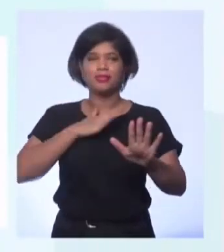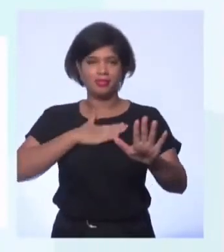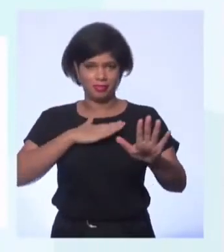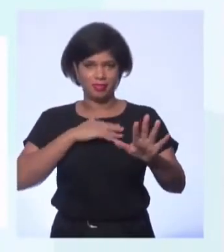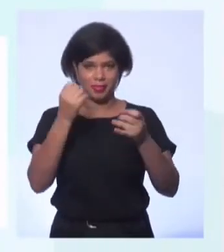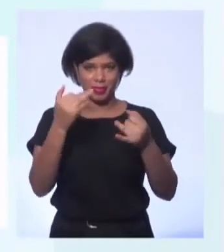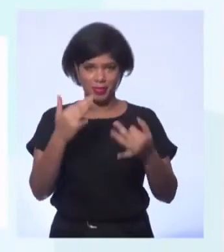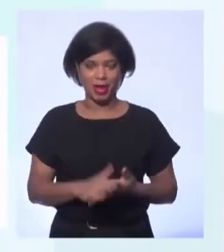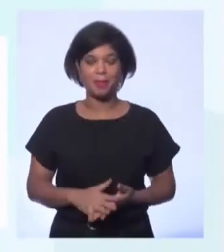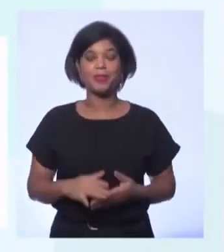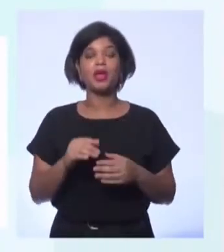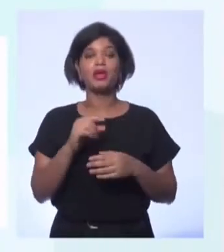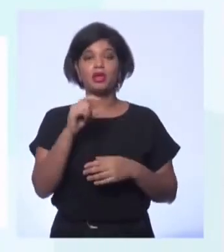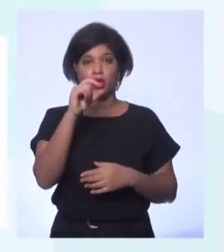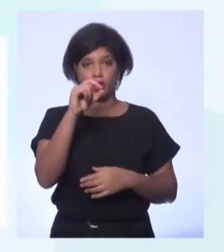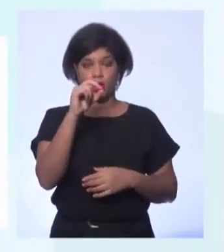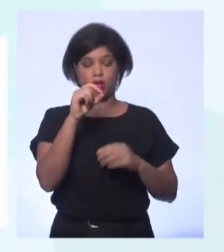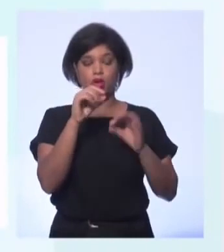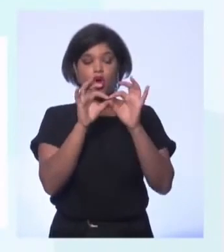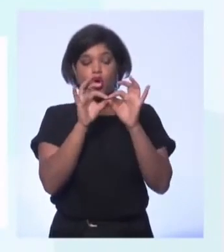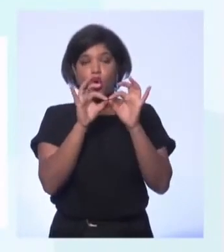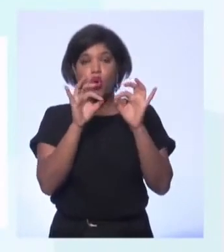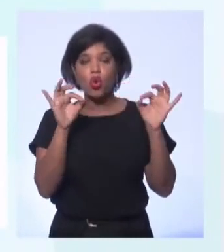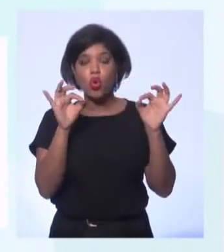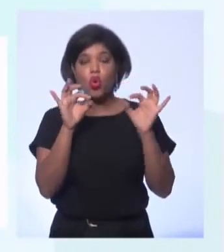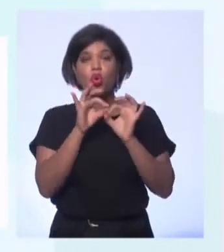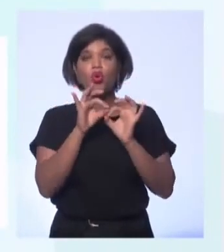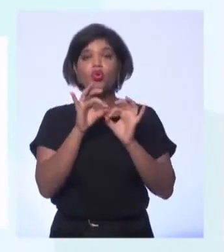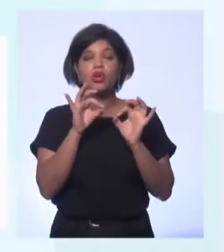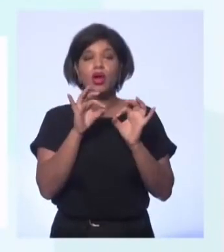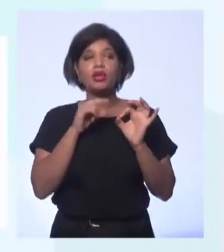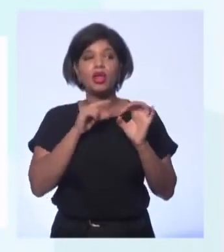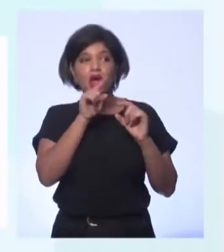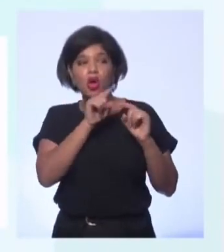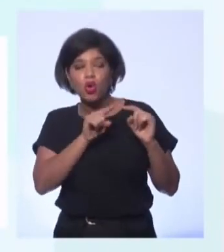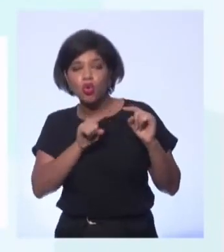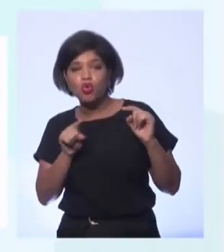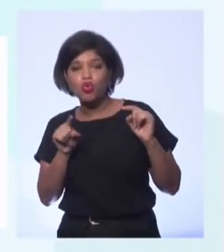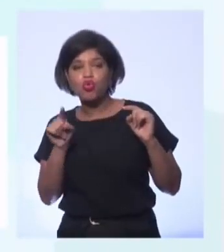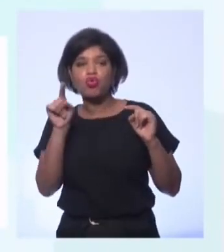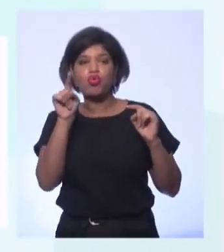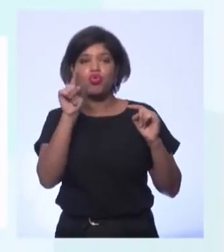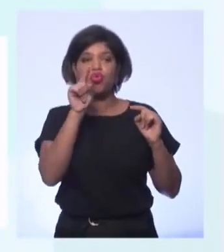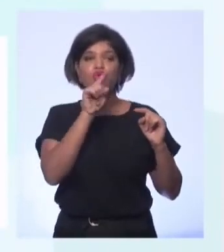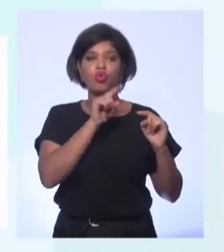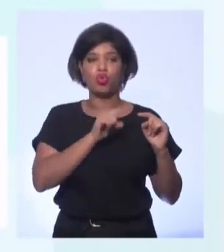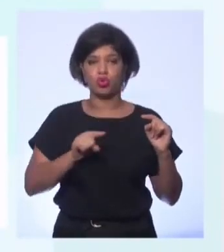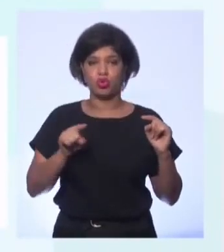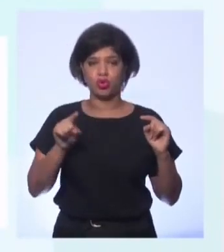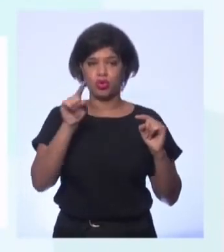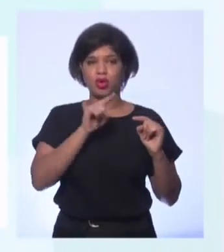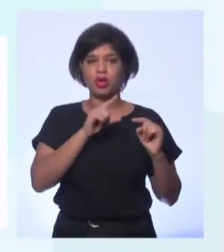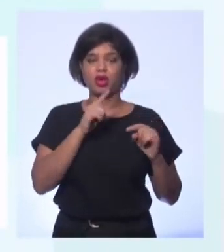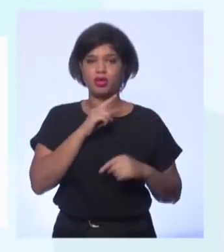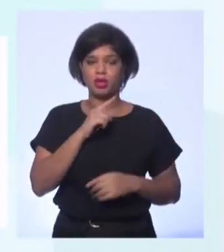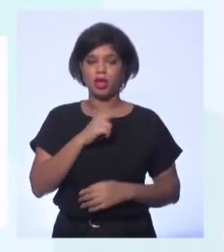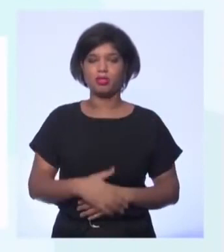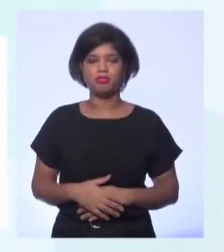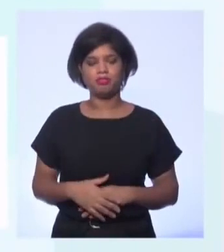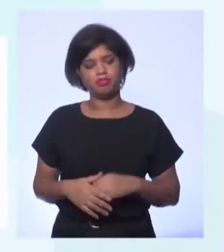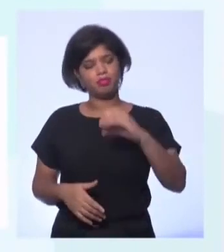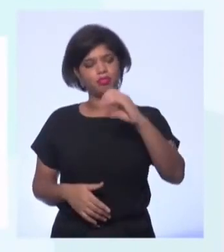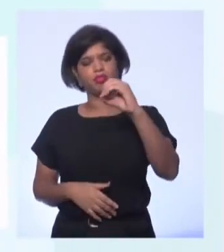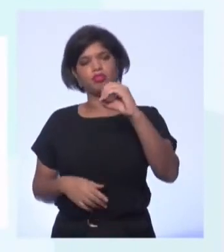gente fala em comprimento de circunferência, a gente está falando do contorno da circunferência. A gente está medindo o tamanho deste contorno, como se a gente